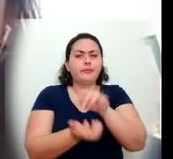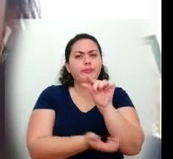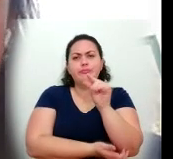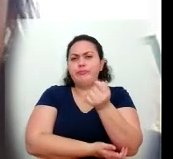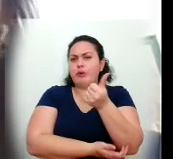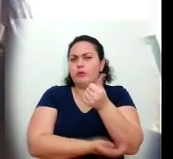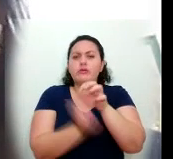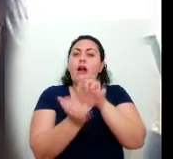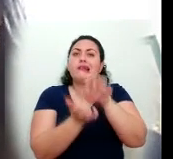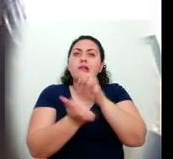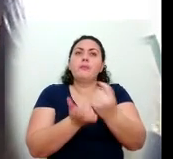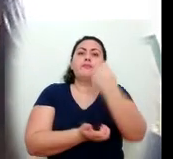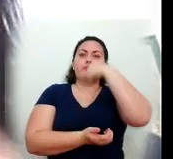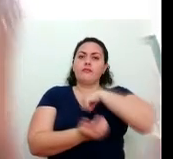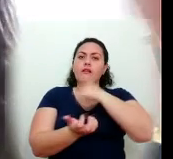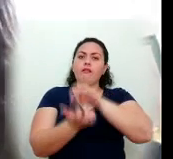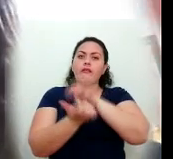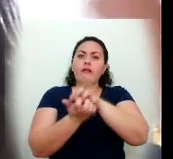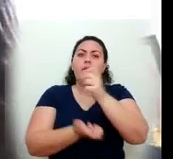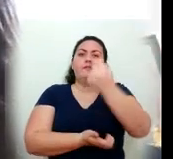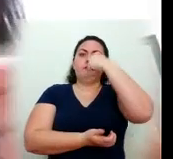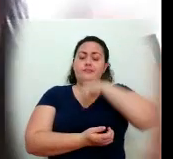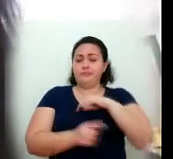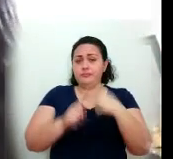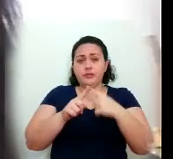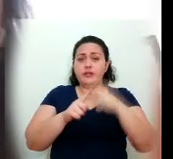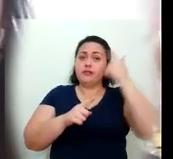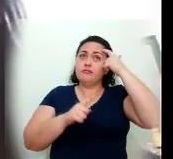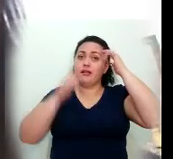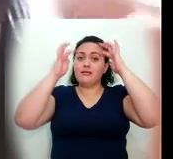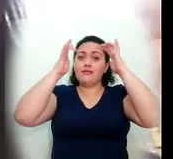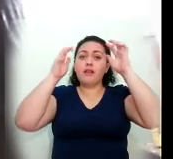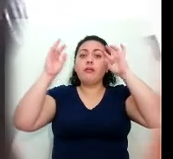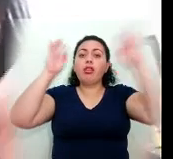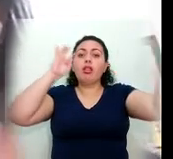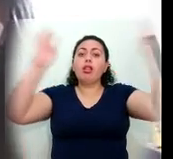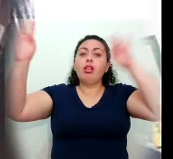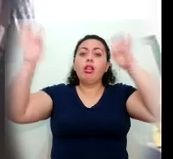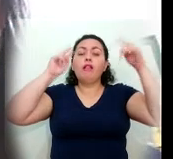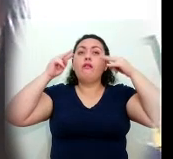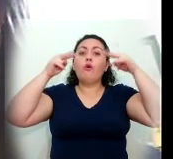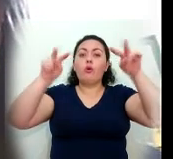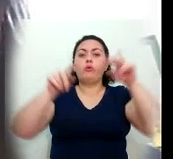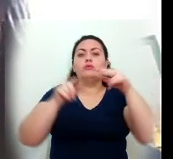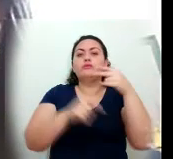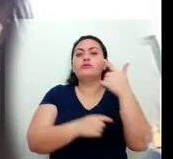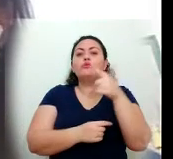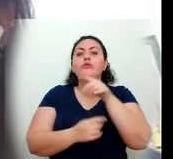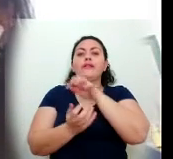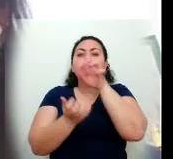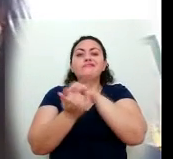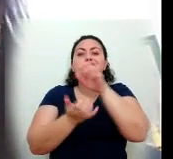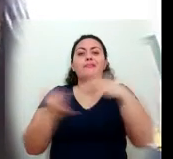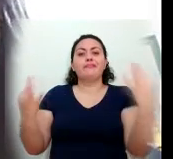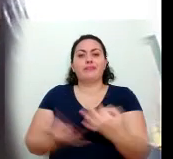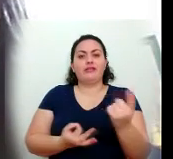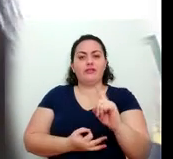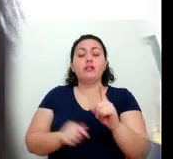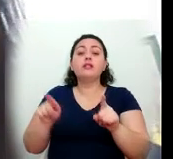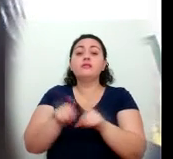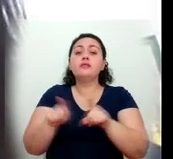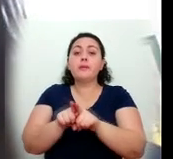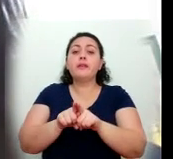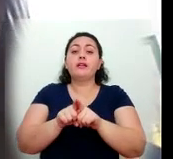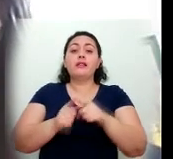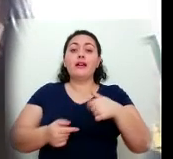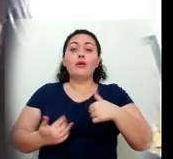porque tu tá, na verdade, né, funcionamento cerebral Uhum. distraído ali, então a gente faz uma mastigação ruim e desregula muito o nosso mecanismo